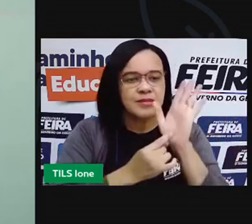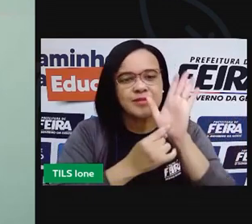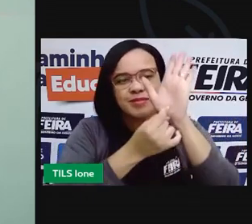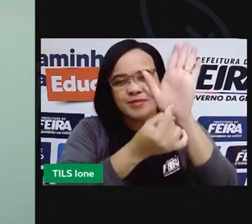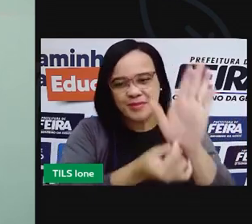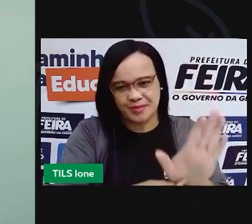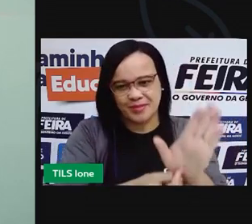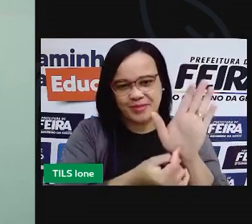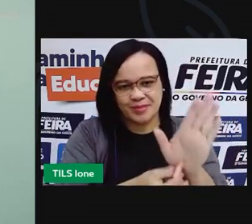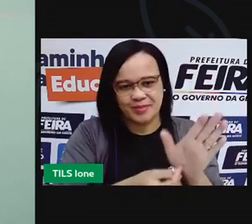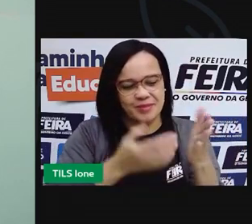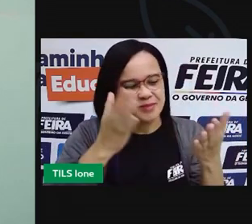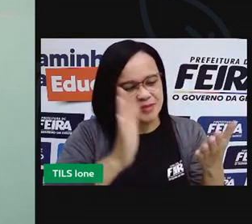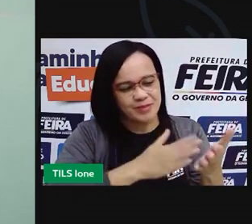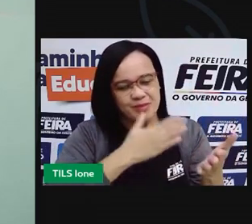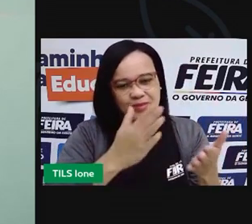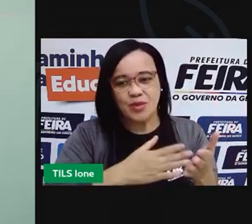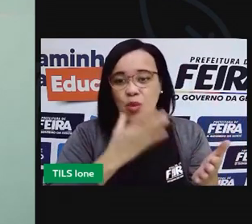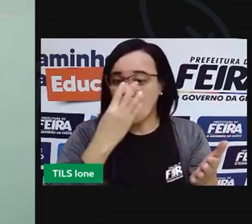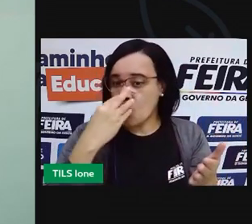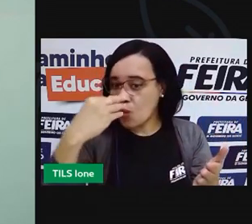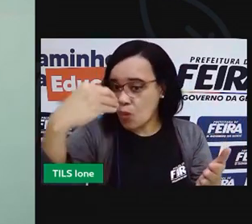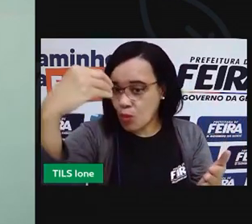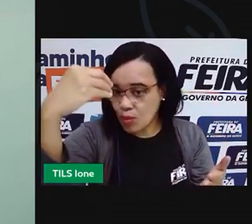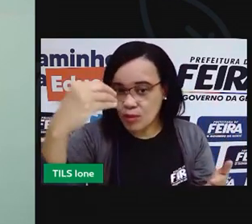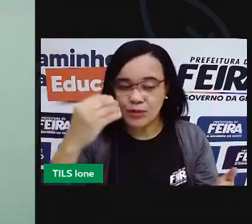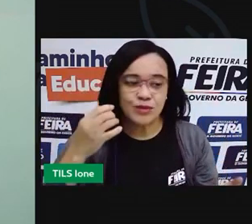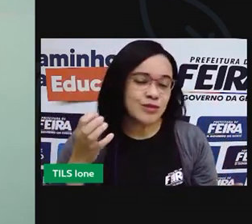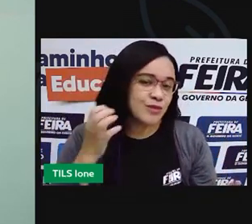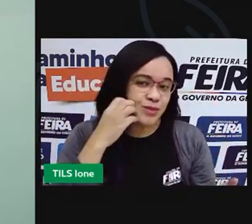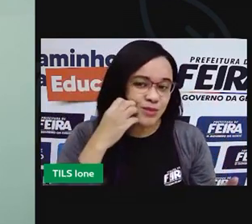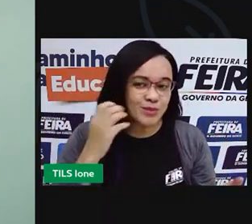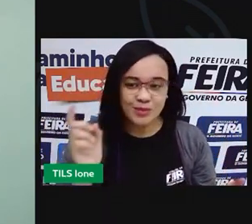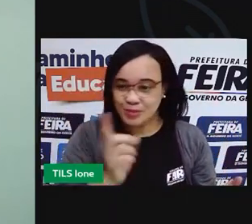apresentam O Lobo Não Morde.